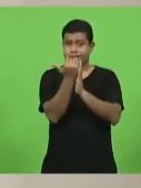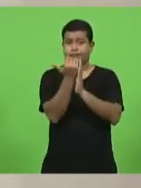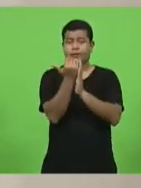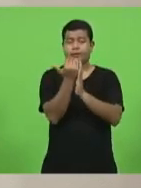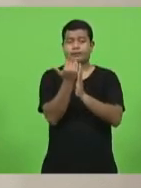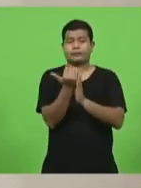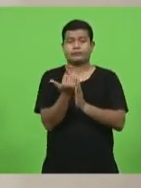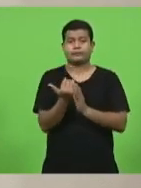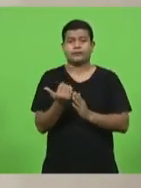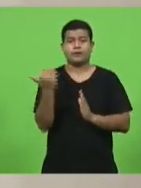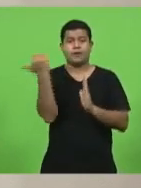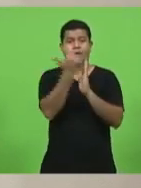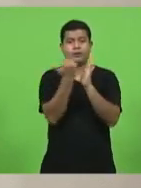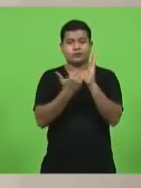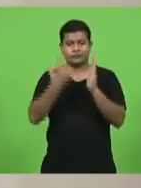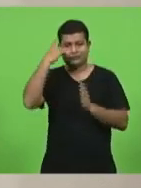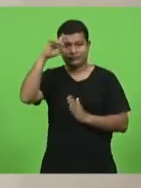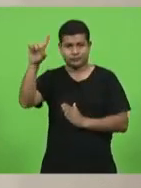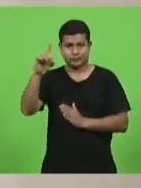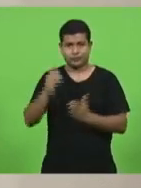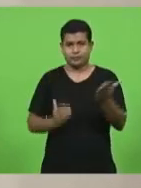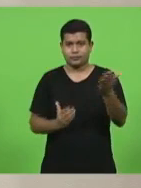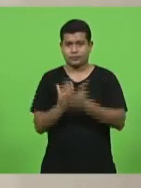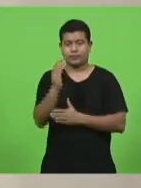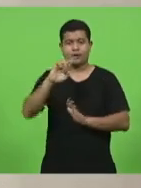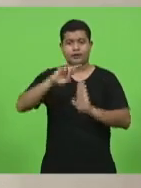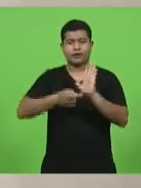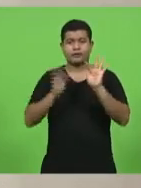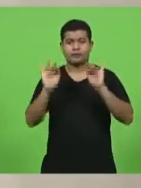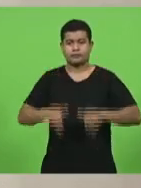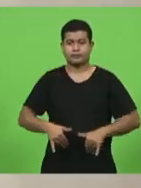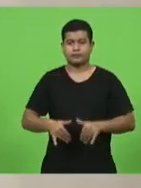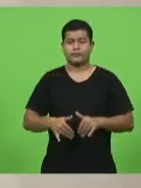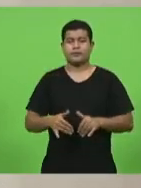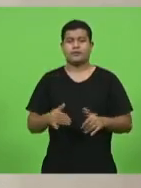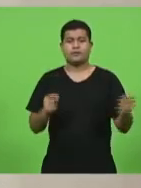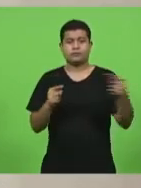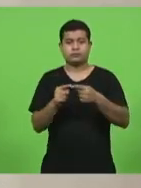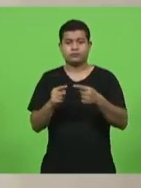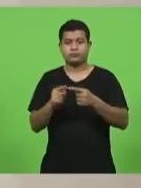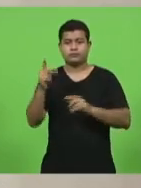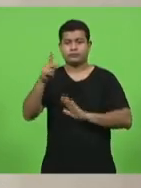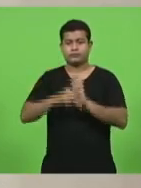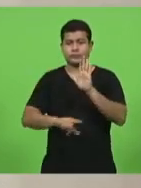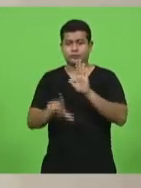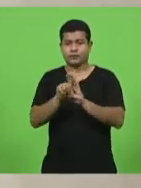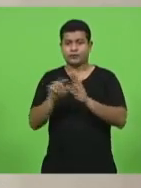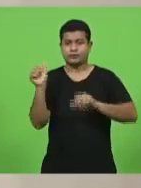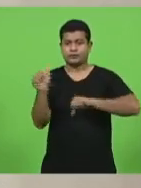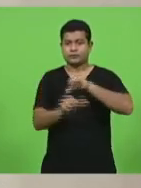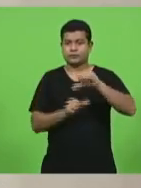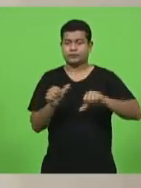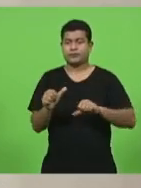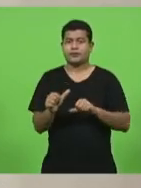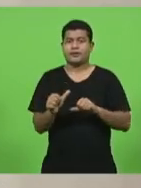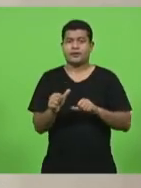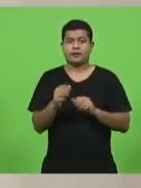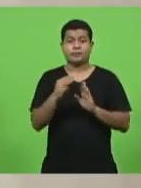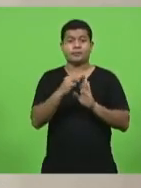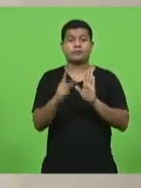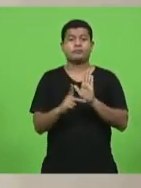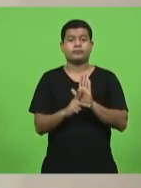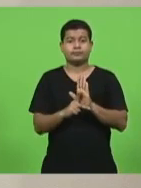Ordem do dia, foram aprovadas as redações finais e zaradas aos projetos de conversão em lei de medida provisória